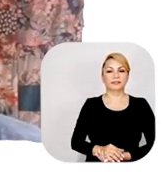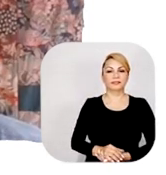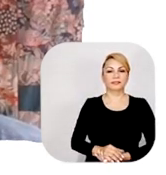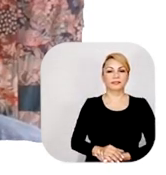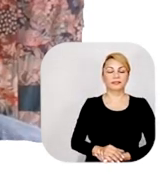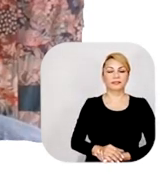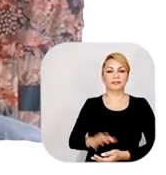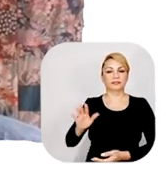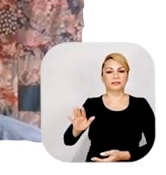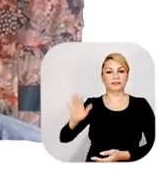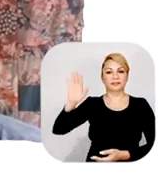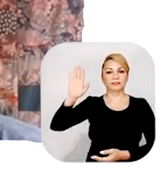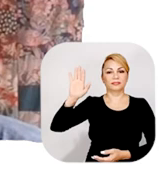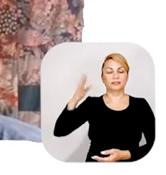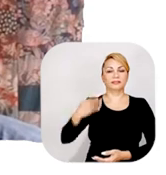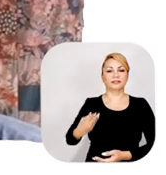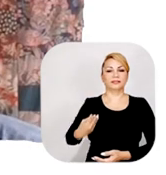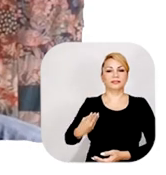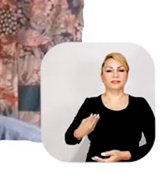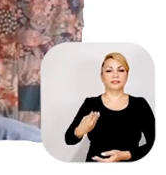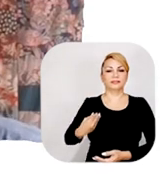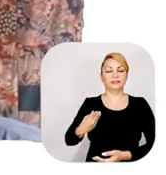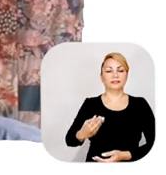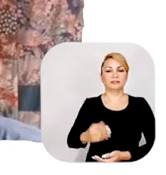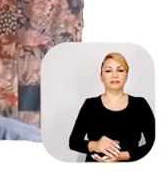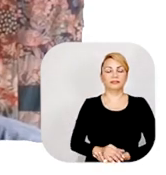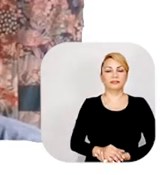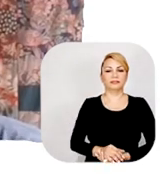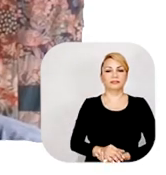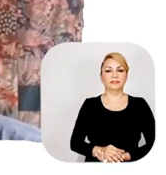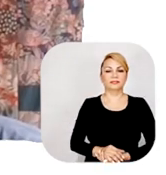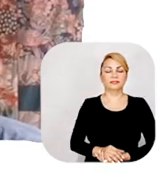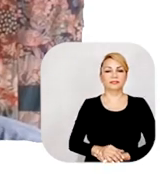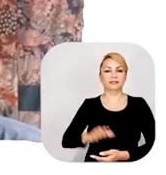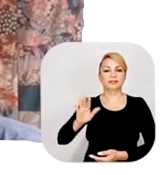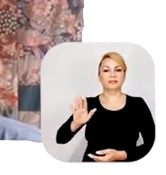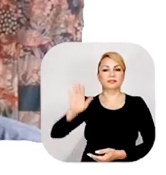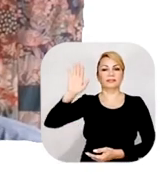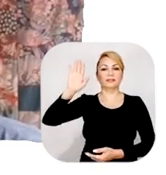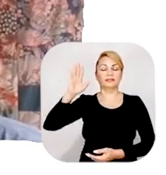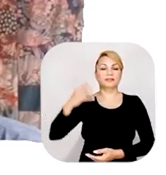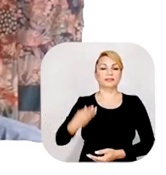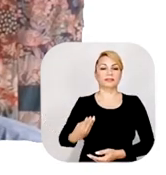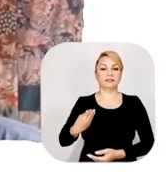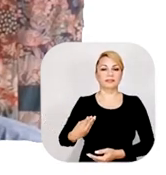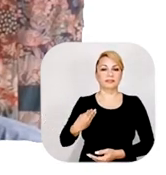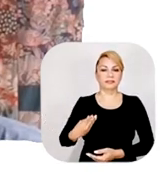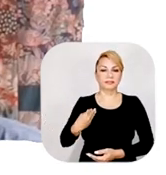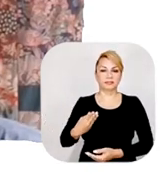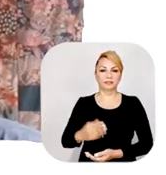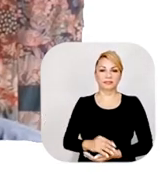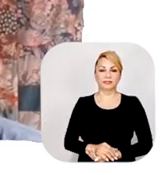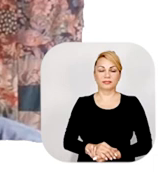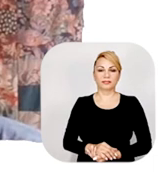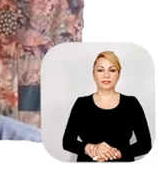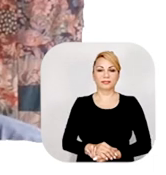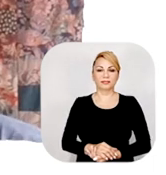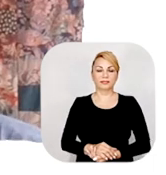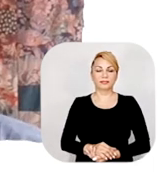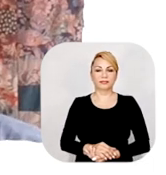Mazoil Huaniam. Presente. Urupi Huaniam.